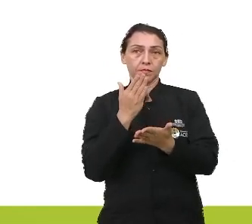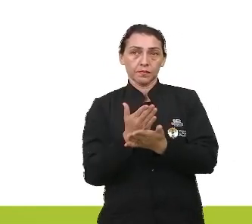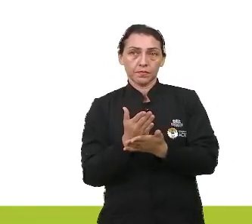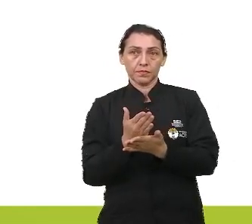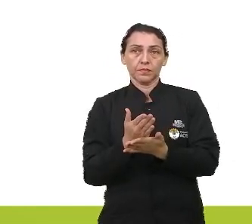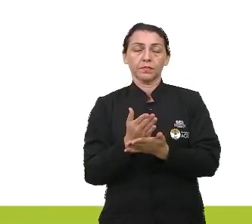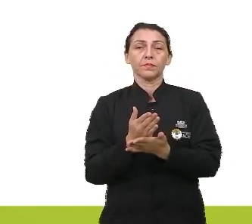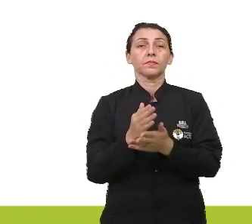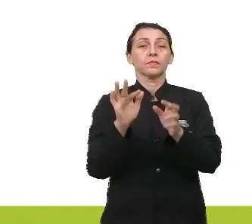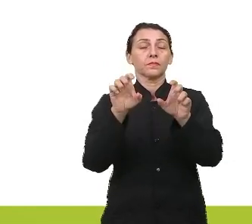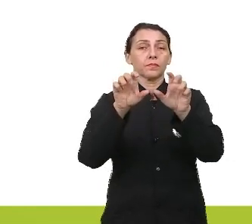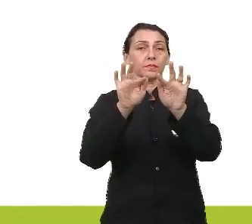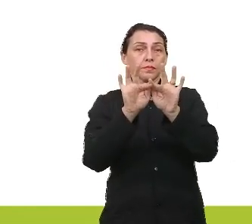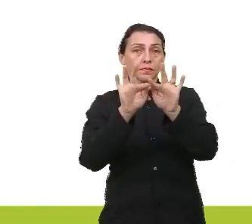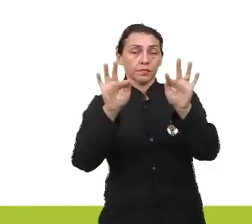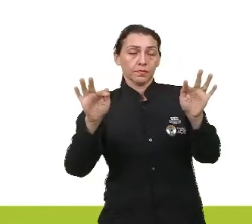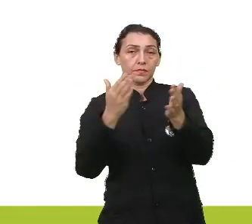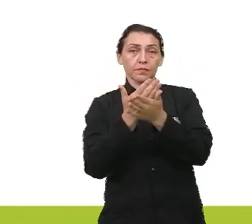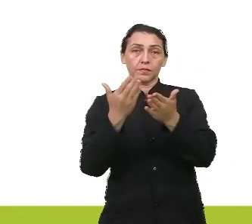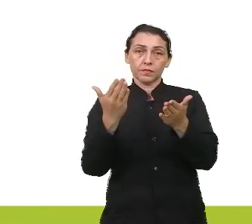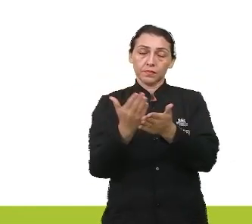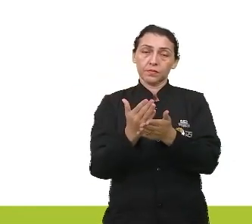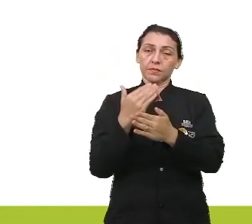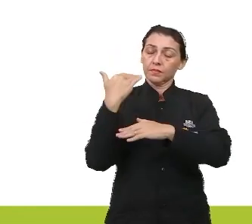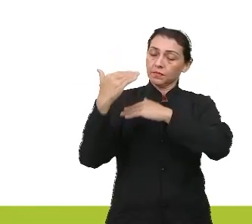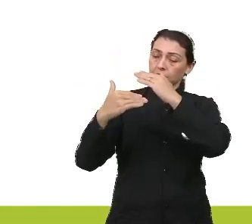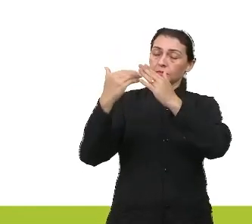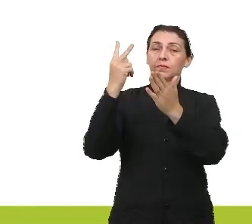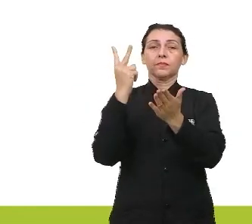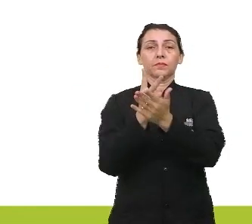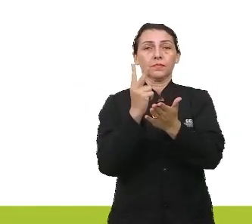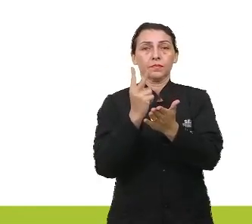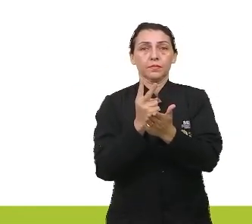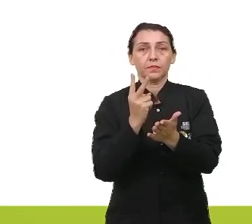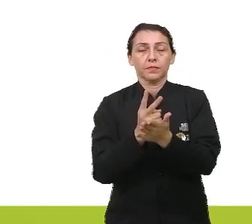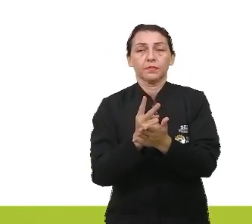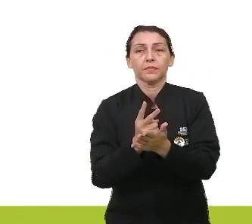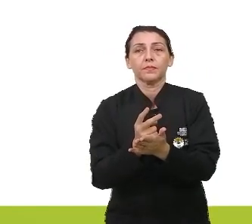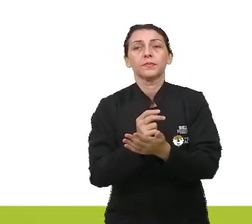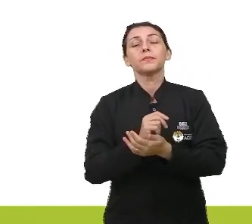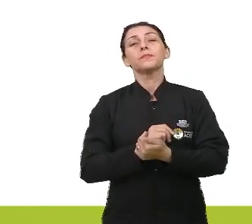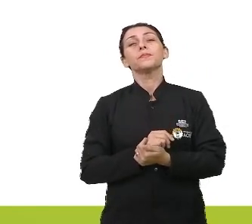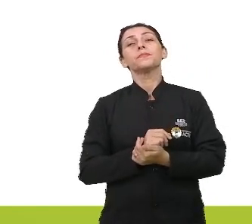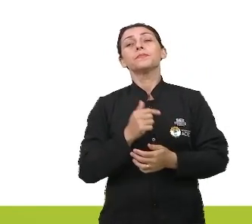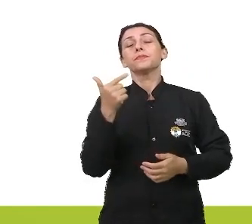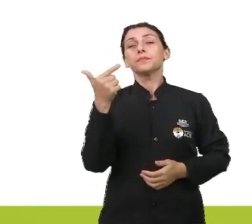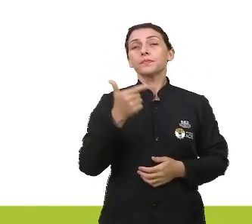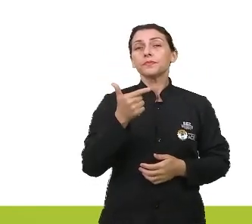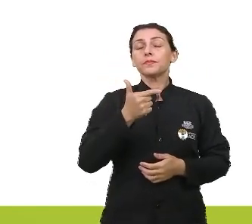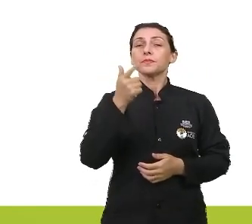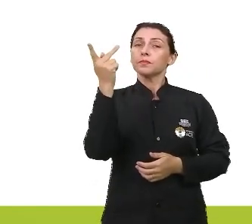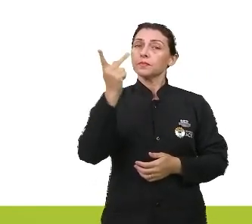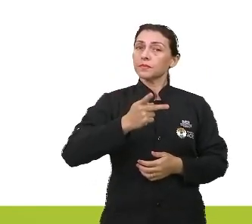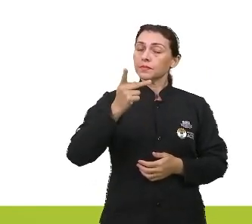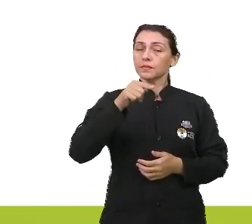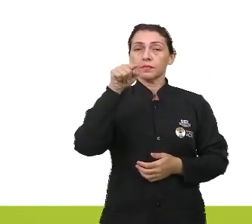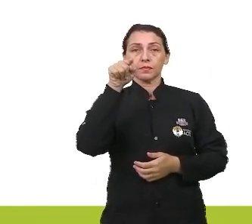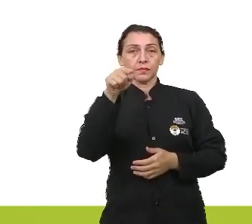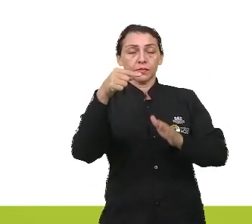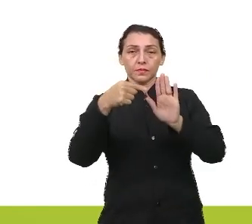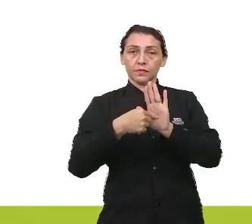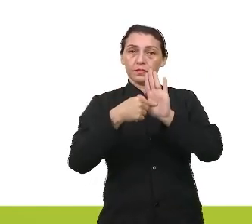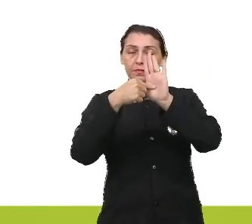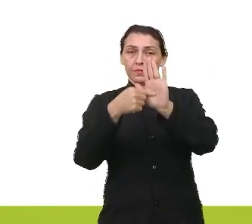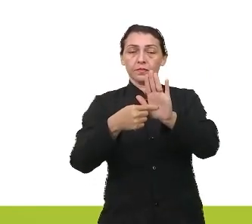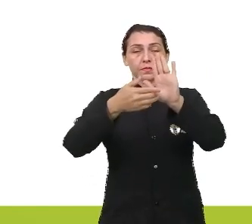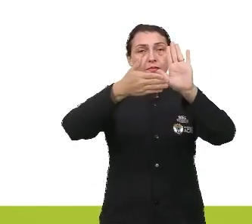tópico frasal, igual lá no desenvolvimento, sempre um tópico frasal. No segundo período, você vai apresentar